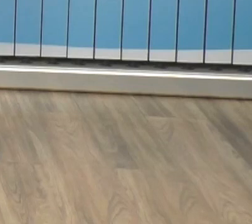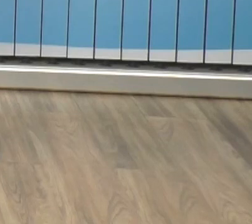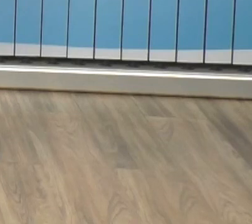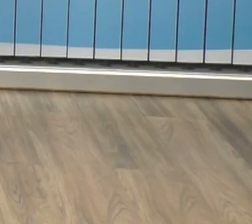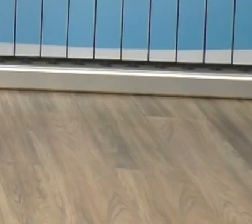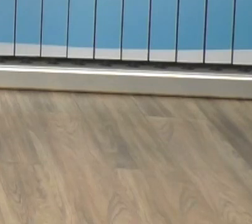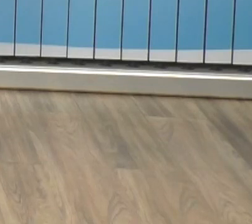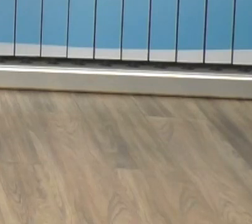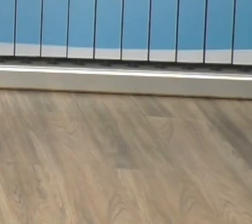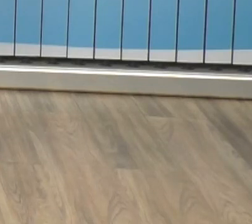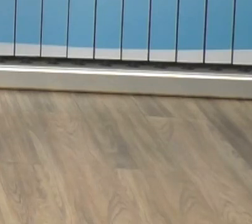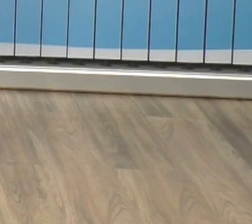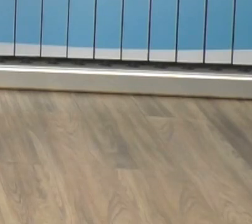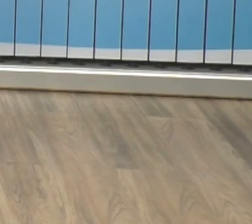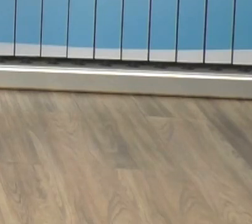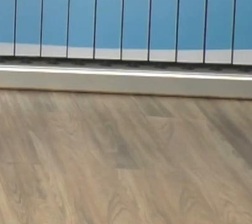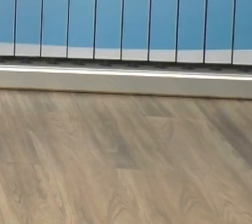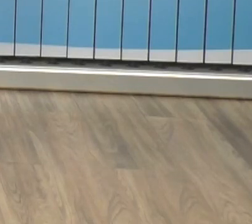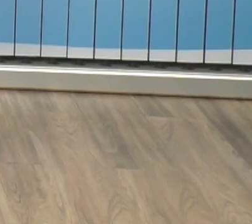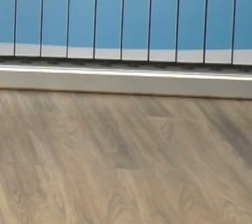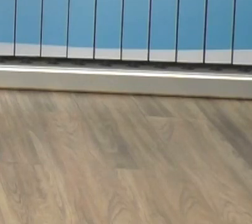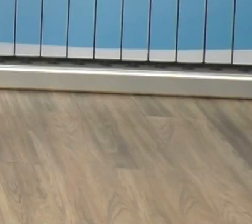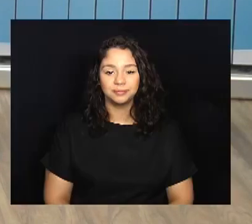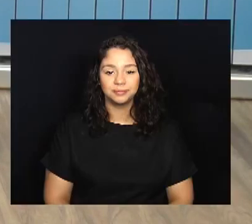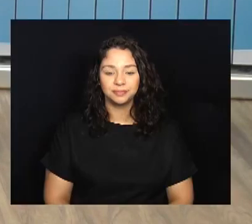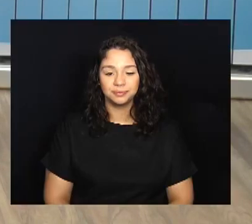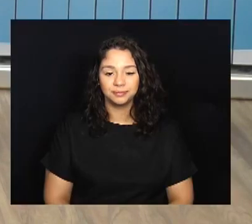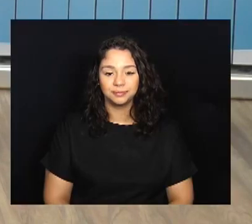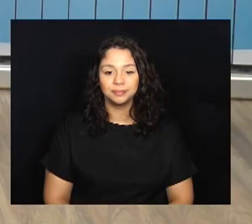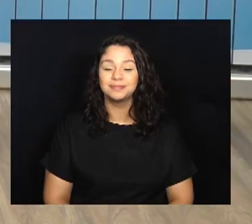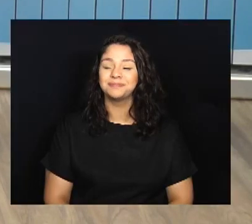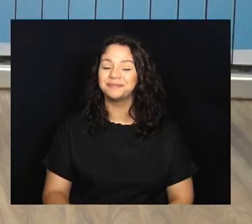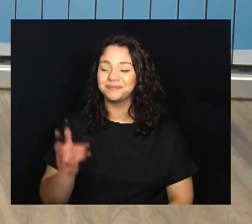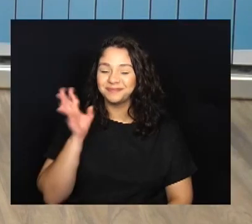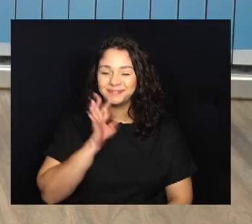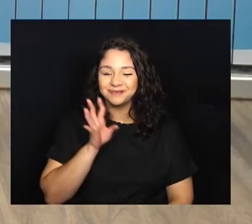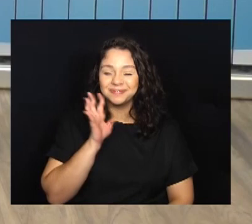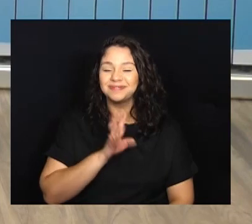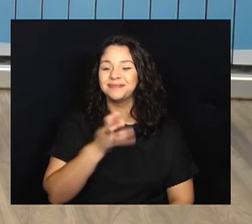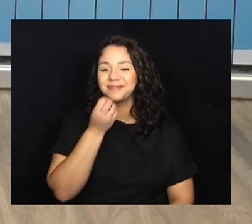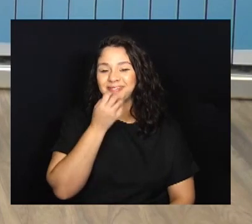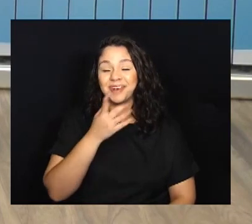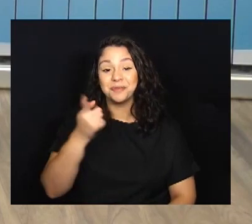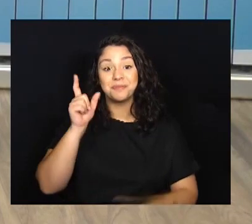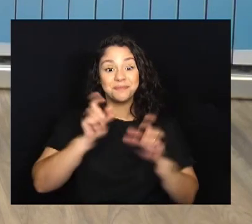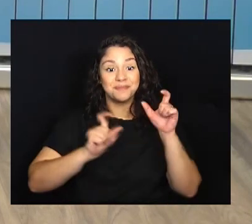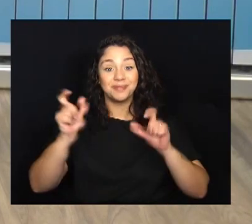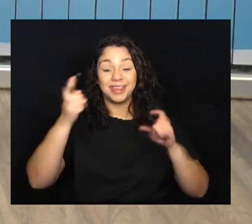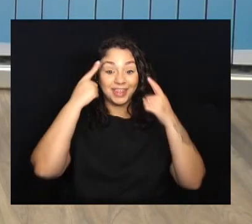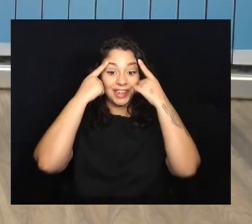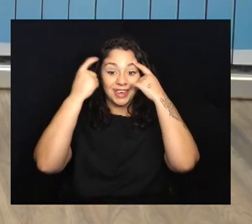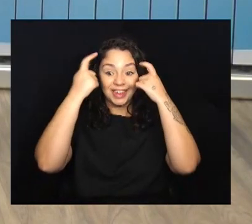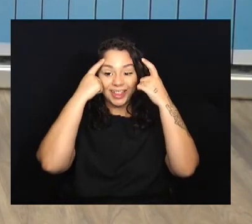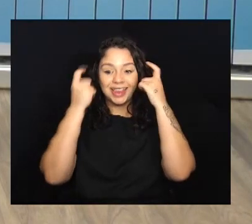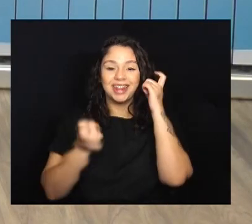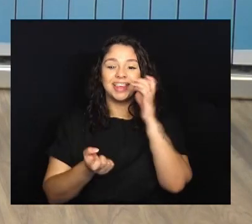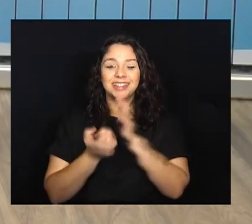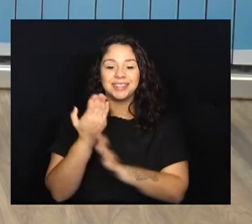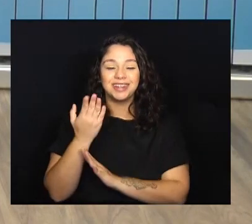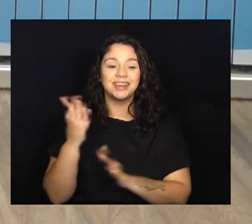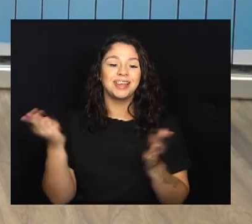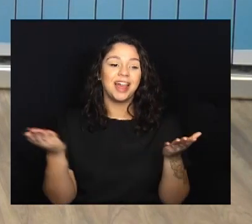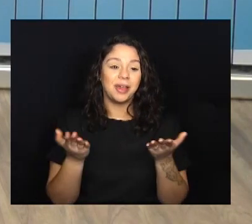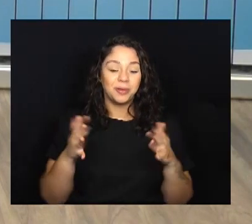Ah, bacana demais, viu? Muito legal ver essa criatividade dos nossos jovens, né? Grafite ocupando